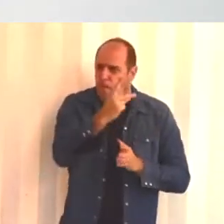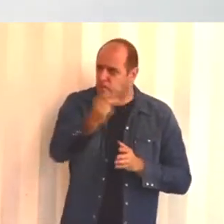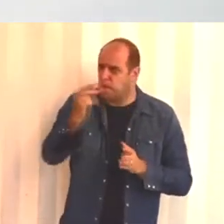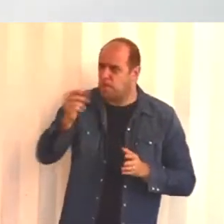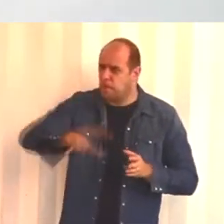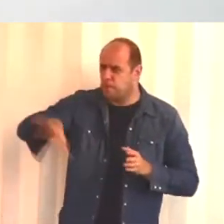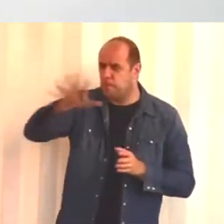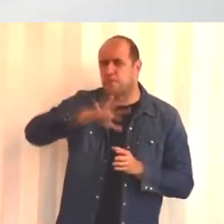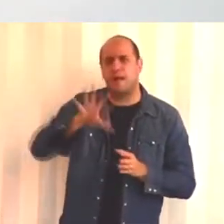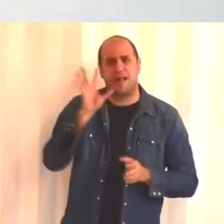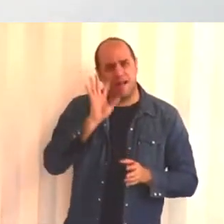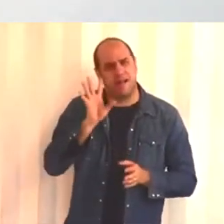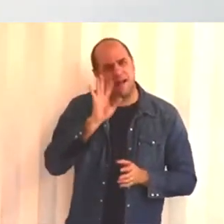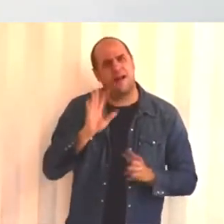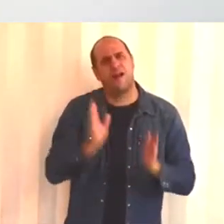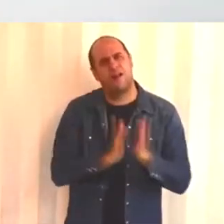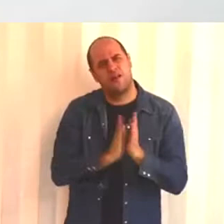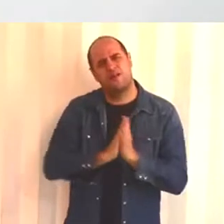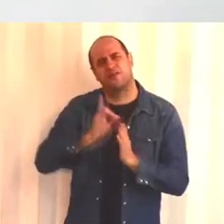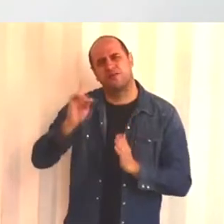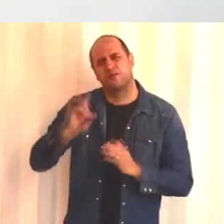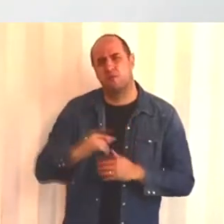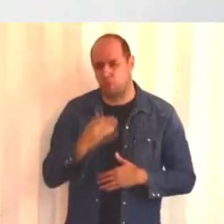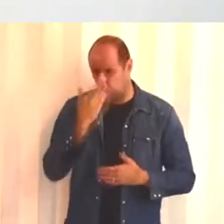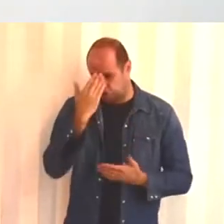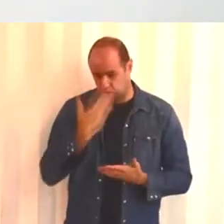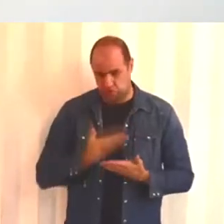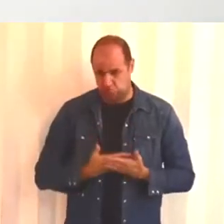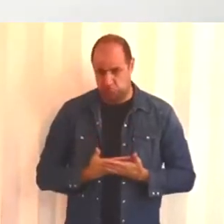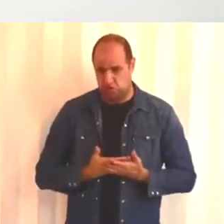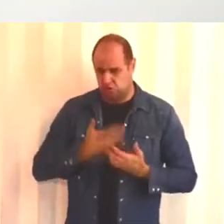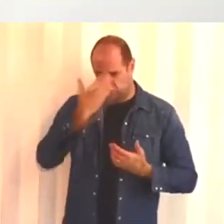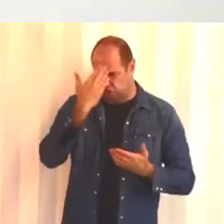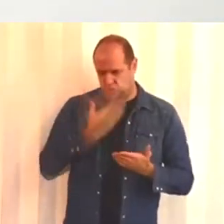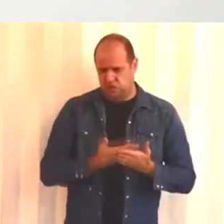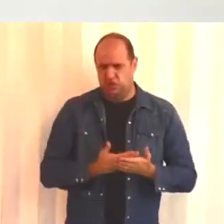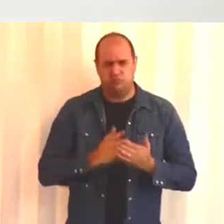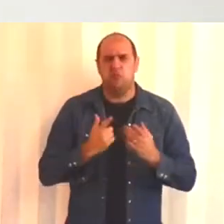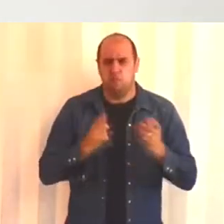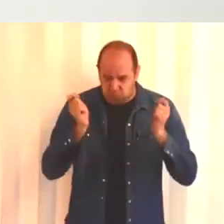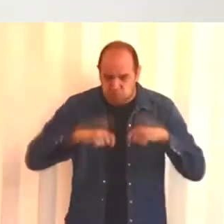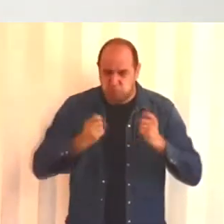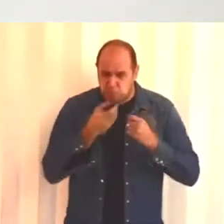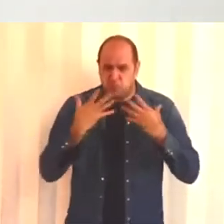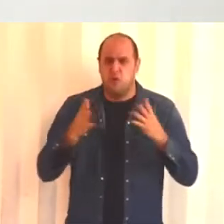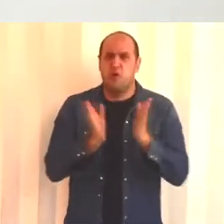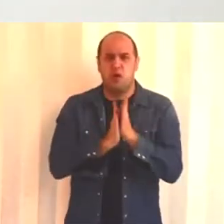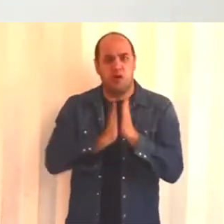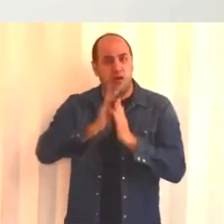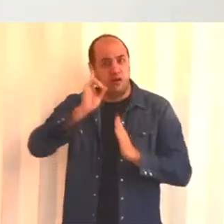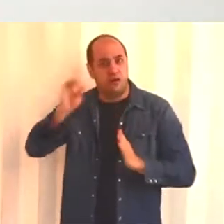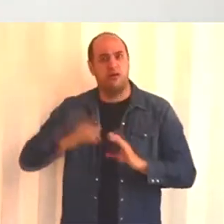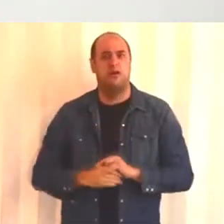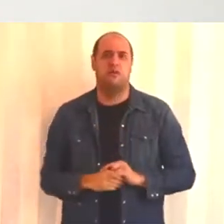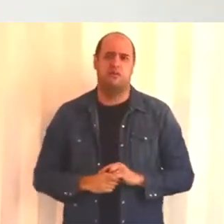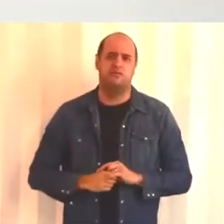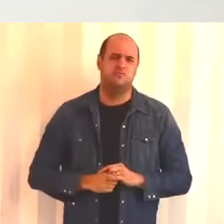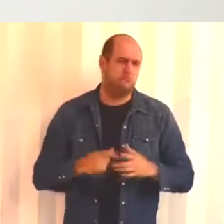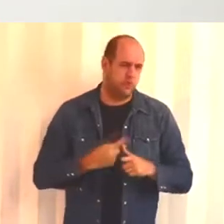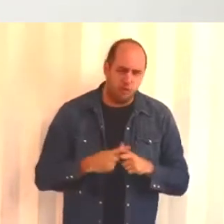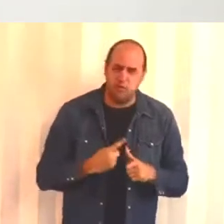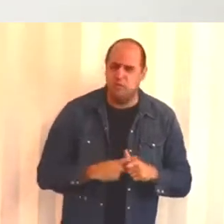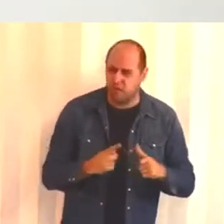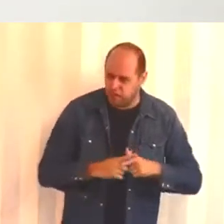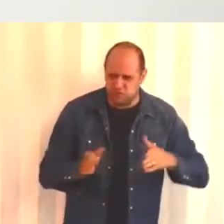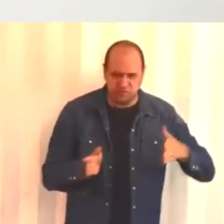ótimo. Não vamos aqui ser pessoas céticas, incrédulas, não. Louvado seja Deus pelo avanço, apesar de todos os